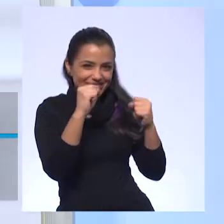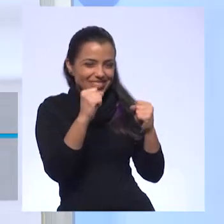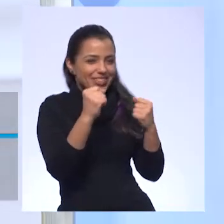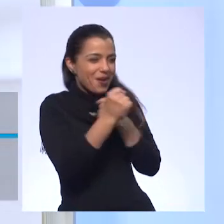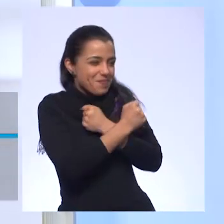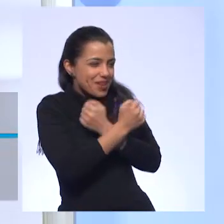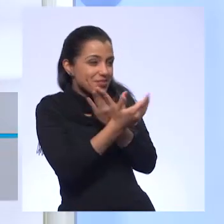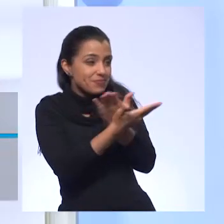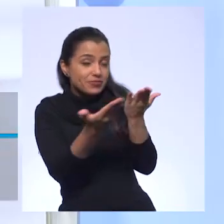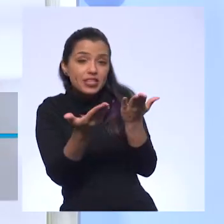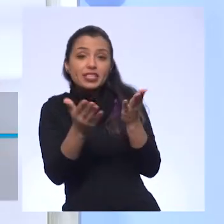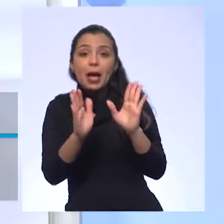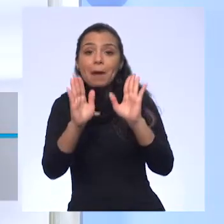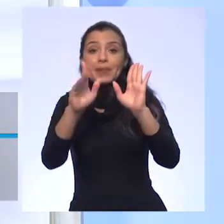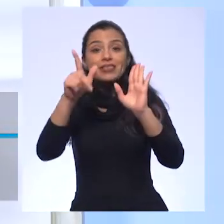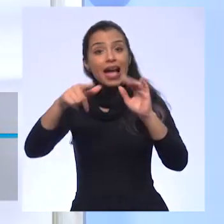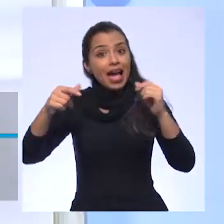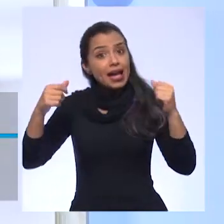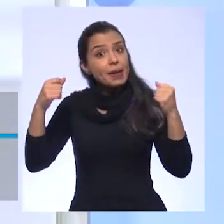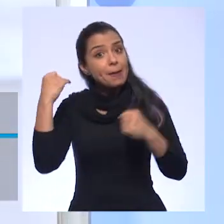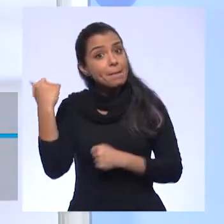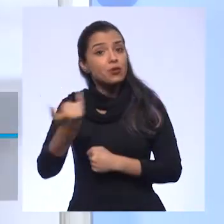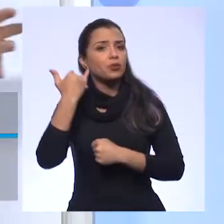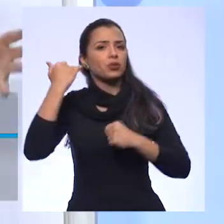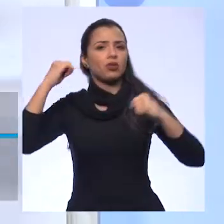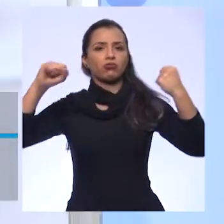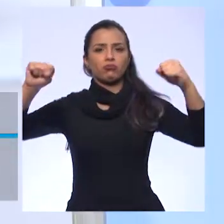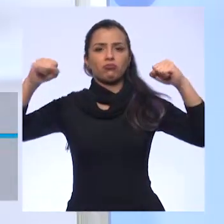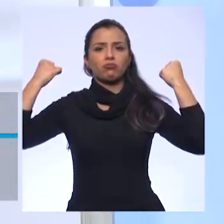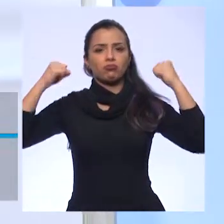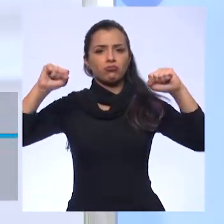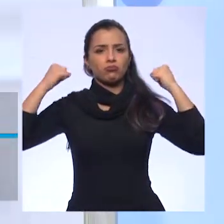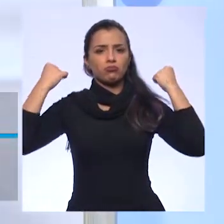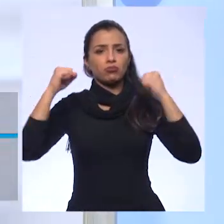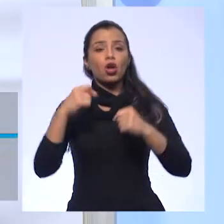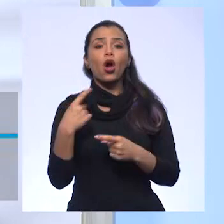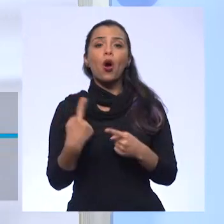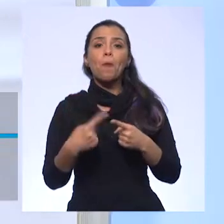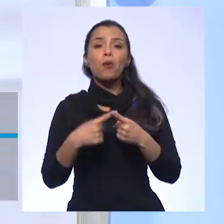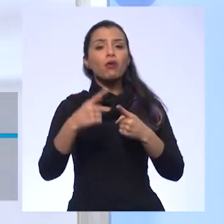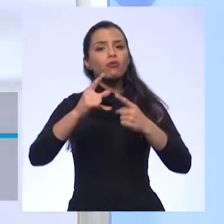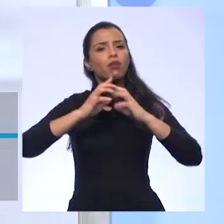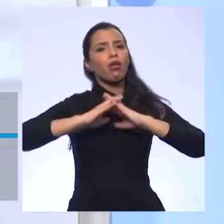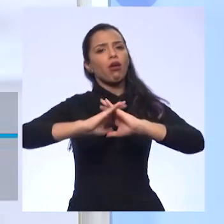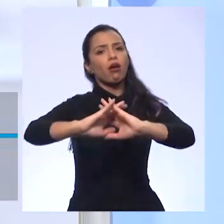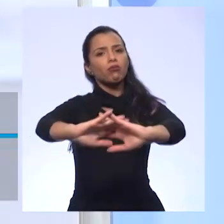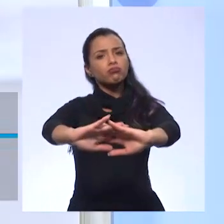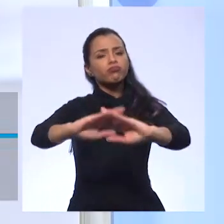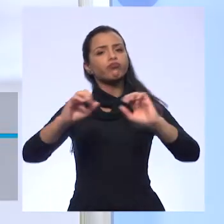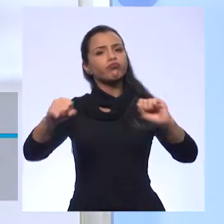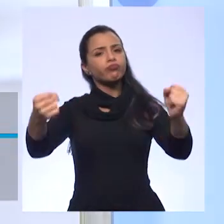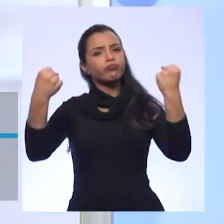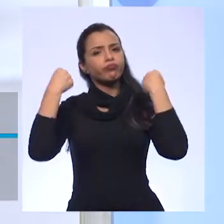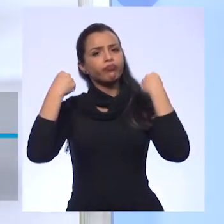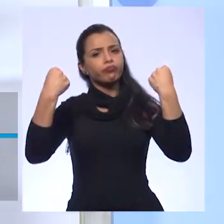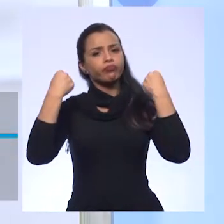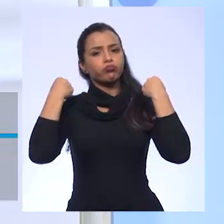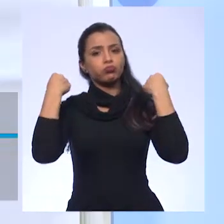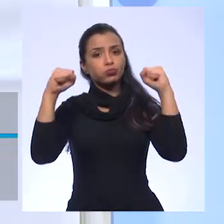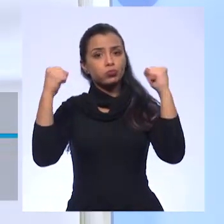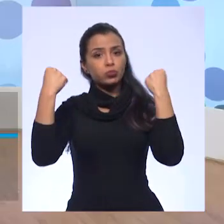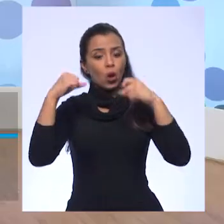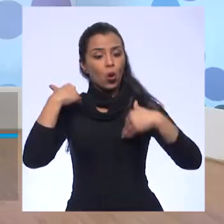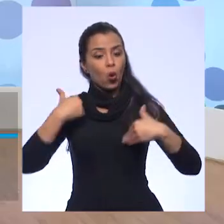isso que é importante, sim, os exercícios físicos, para você exercitar também os músculos, além de outras coisas também que